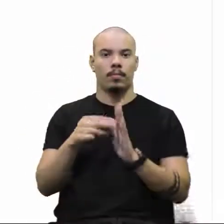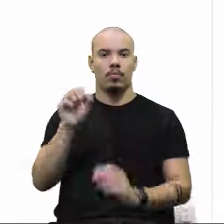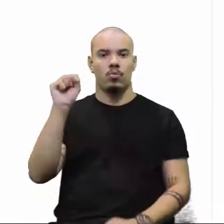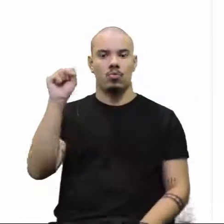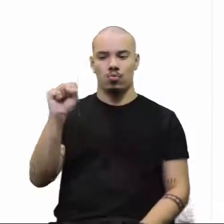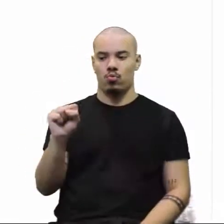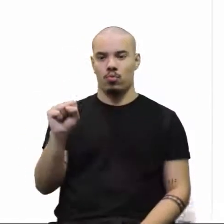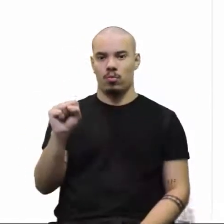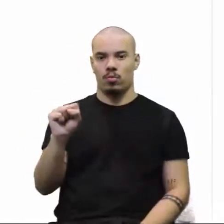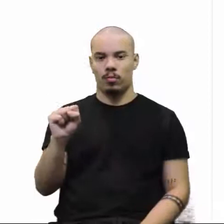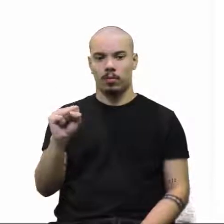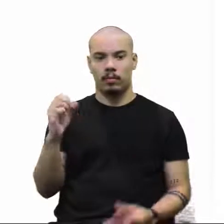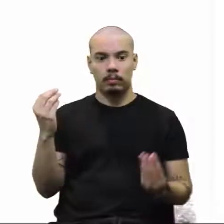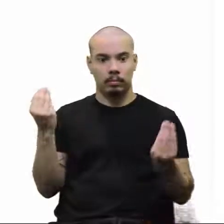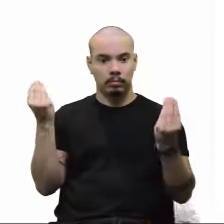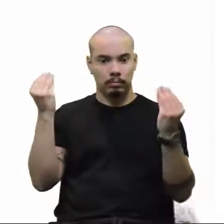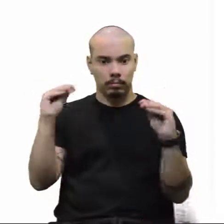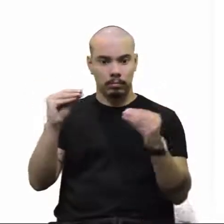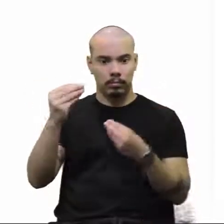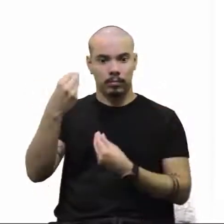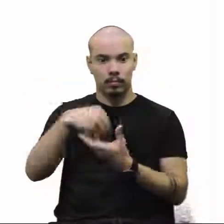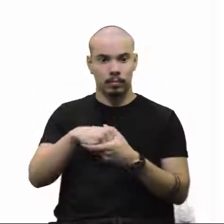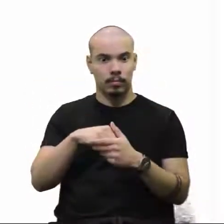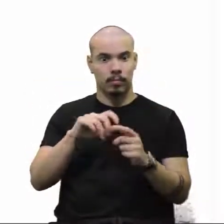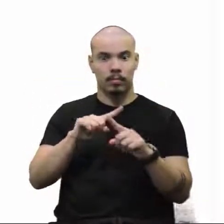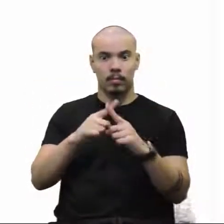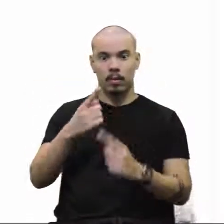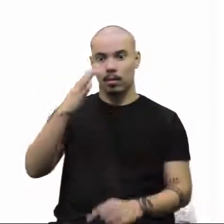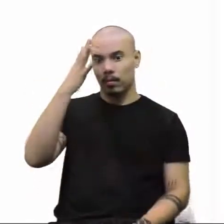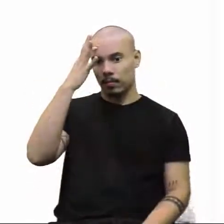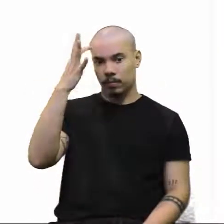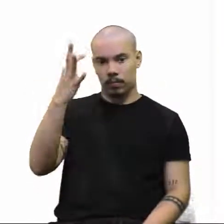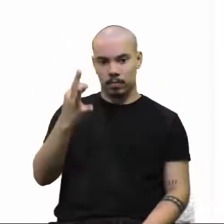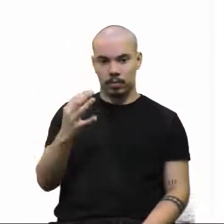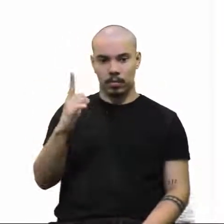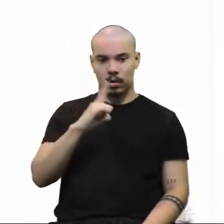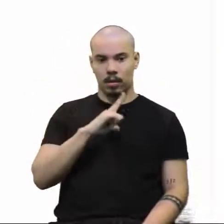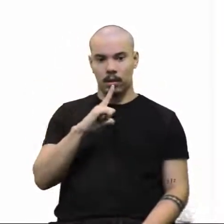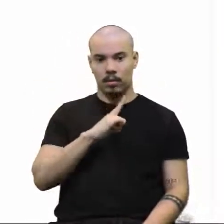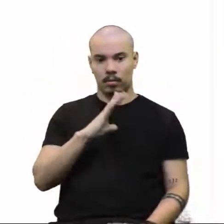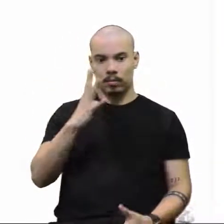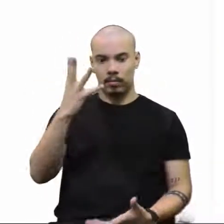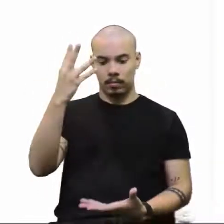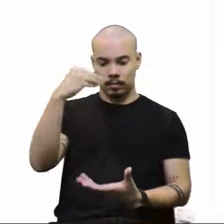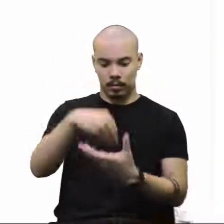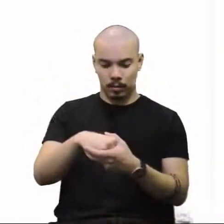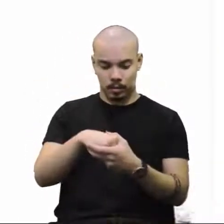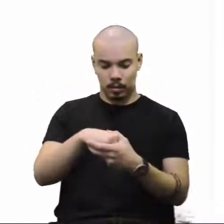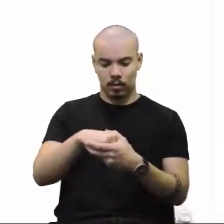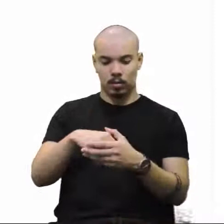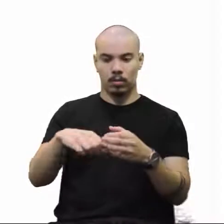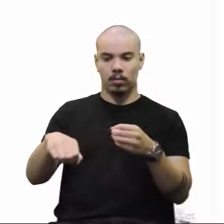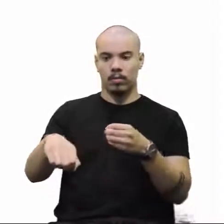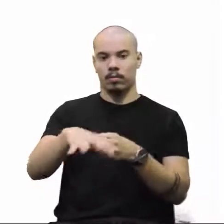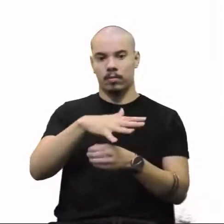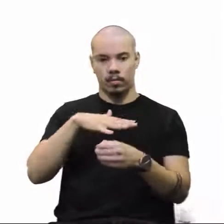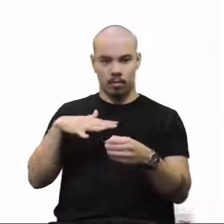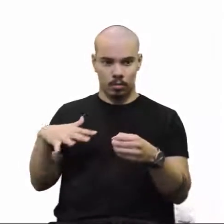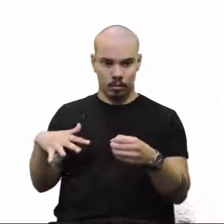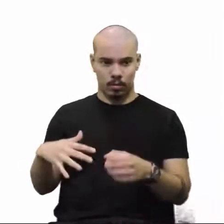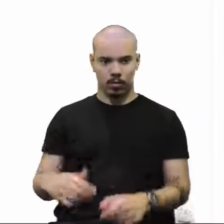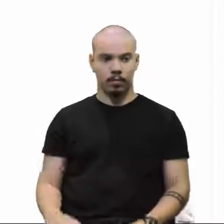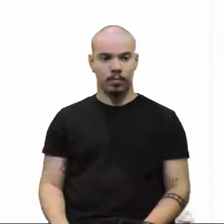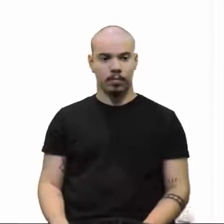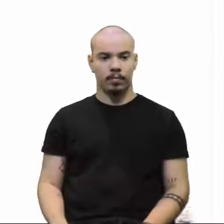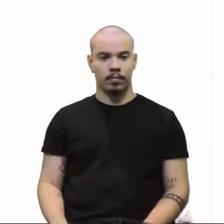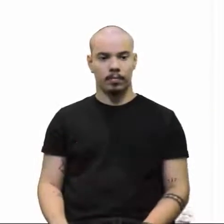dentro do prego aí, né? Só que tem que entender que tem o que passa por fora e o que passa internamente nele, para não errar, né?